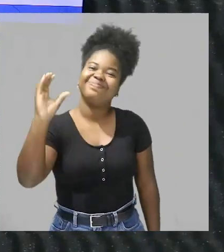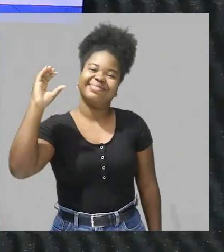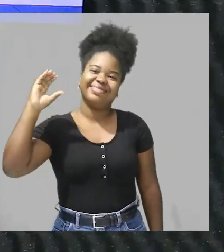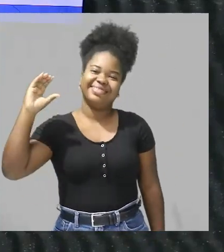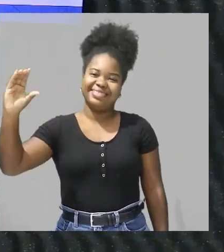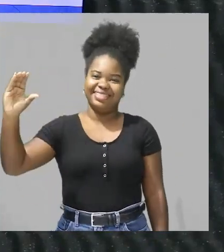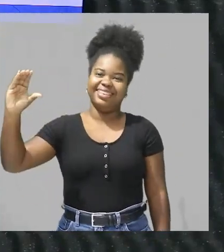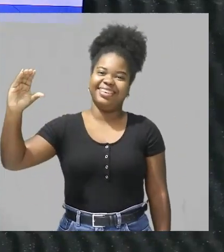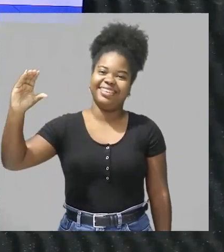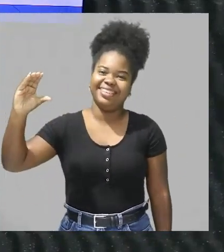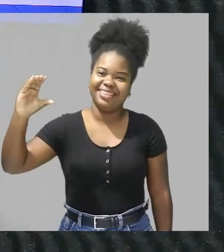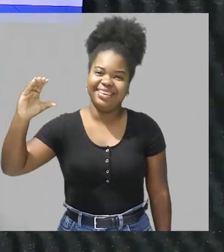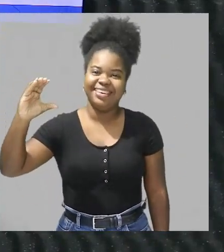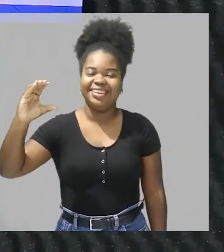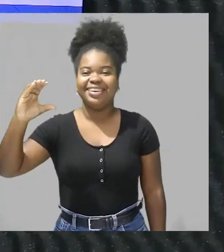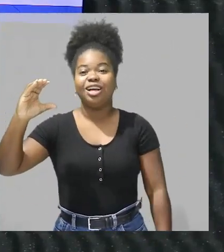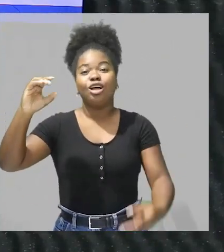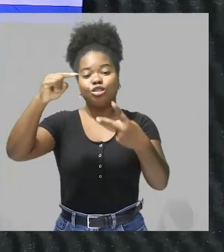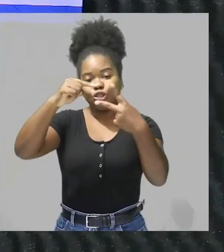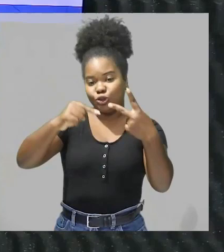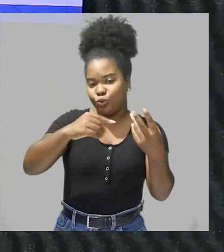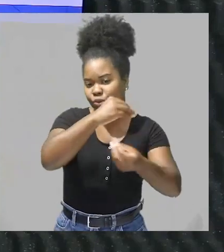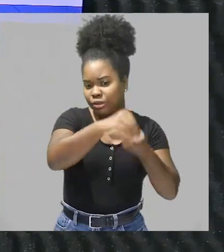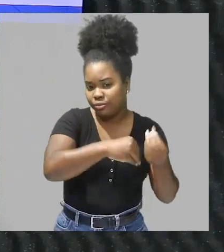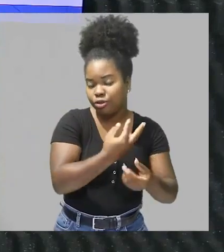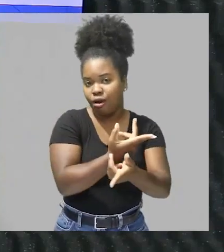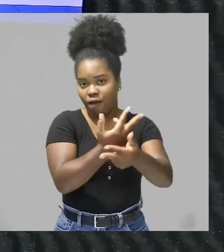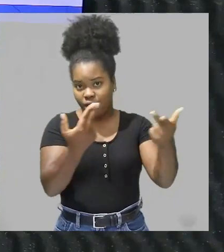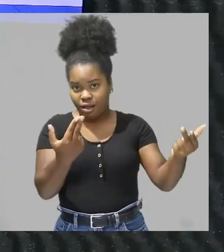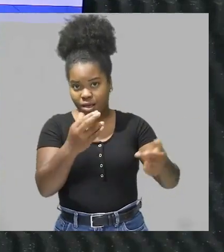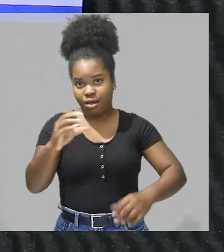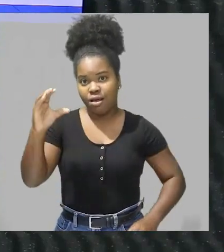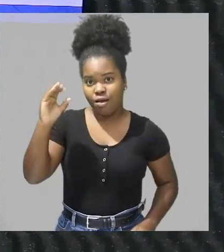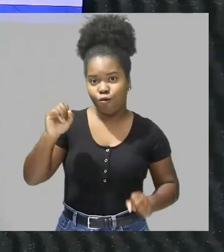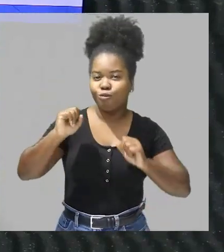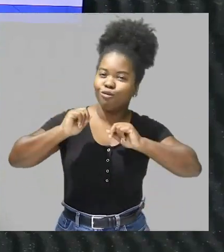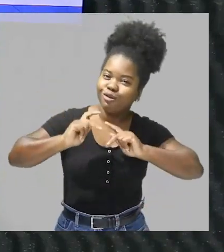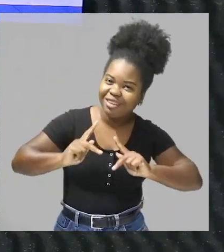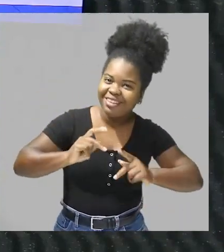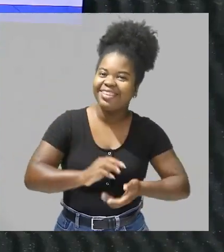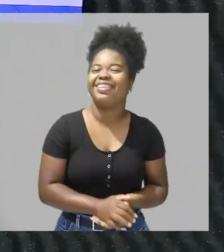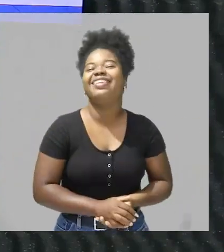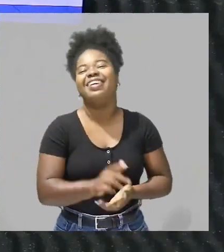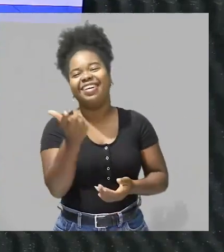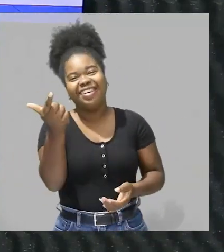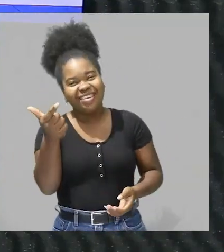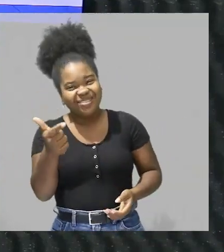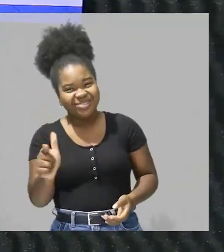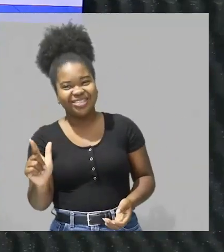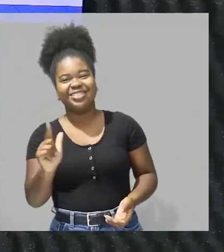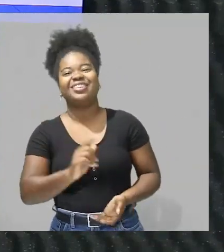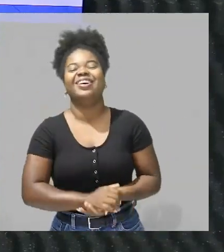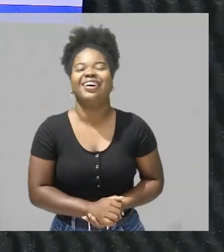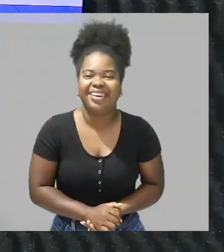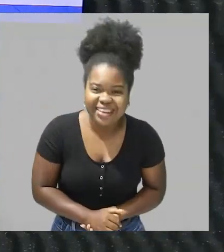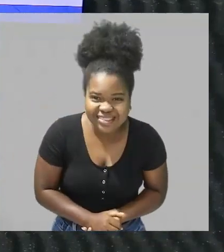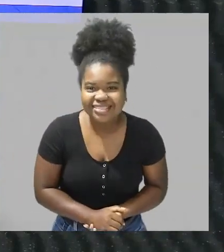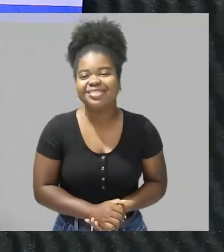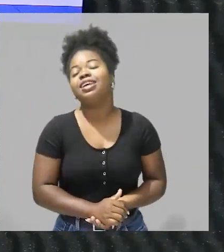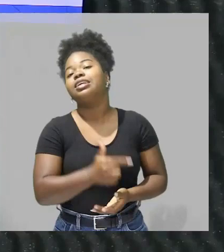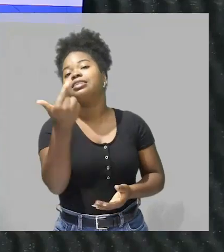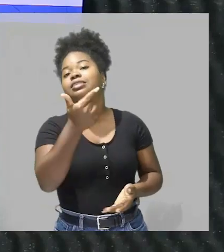Ok duas substâncias compostas show de bola turminha Então vamos